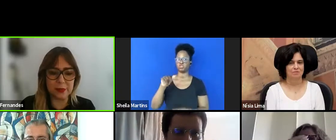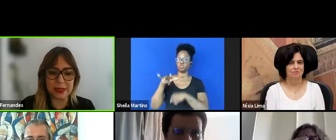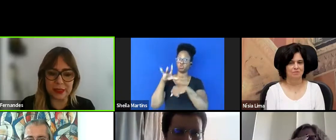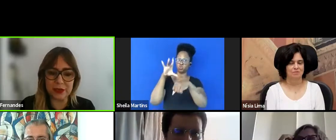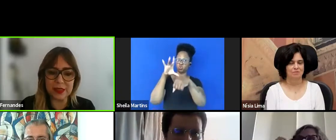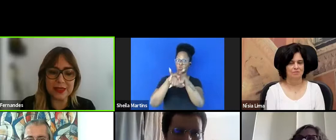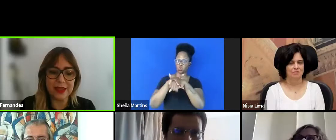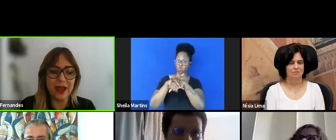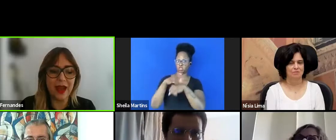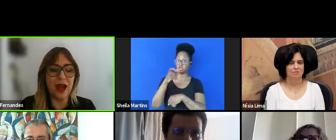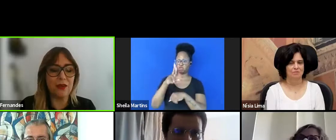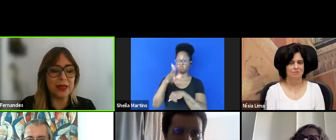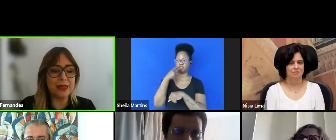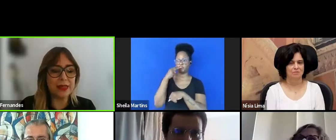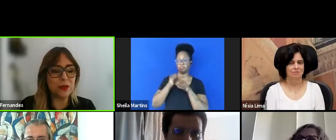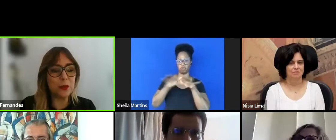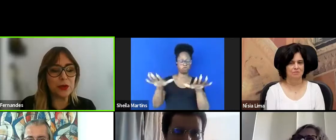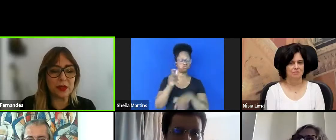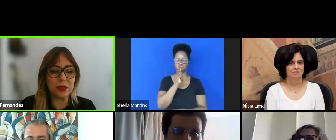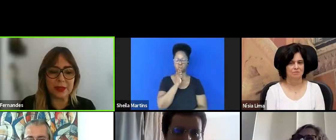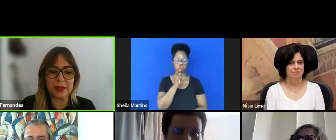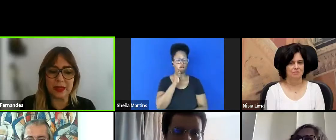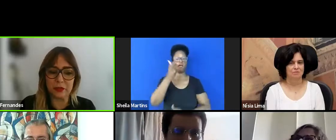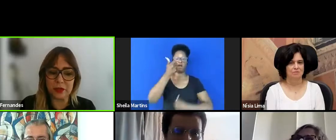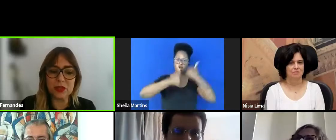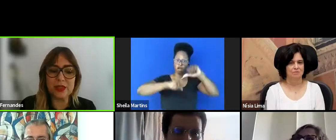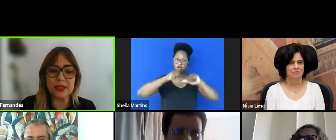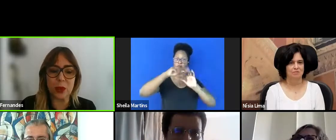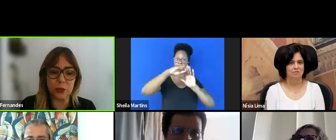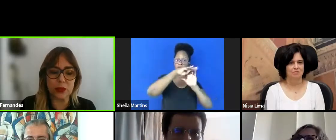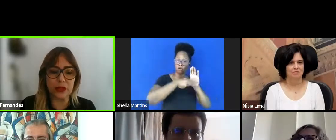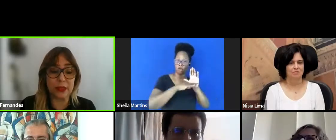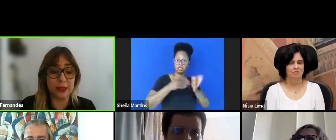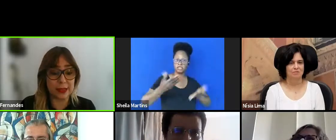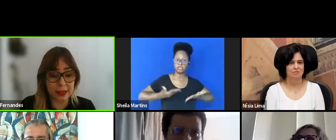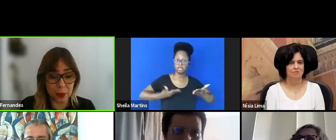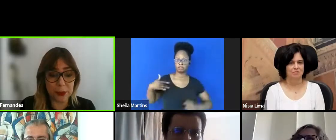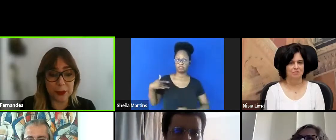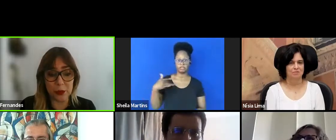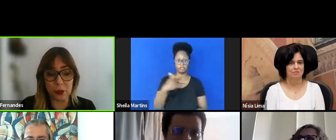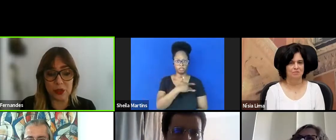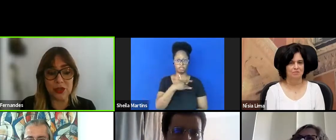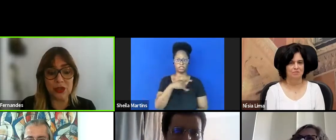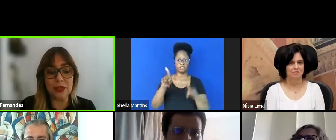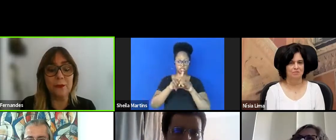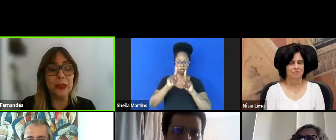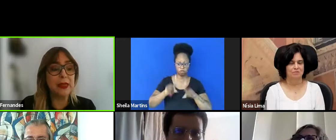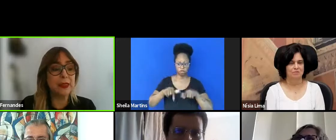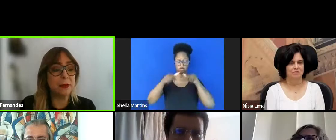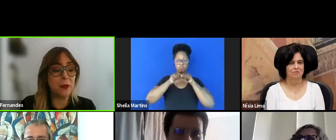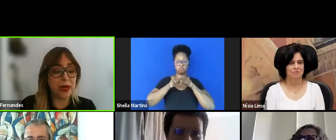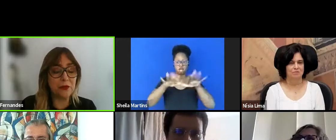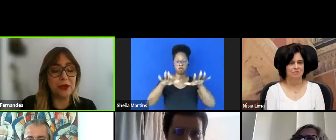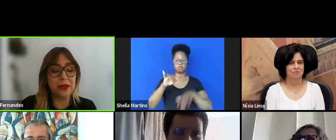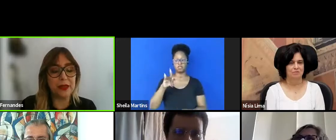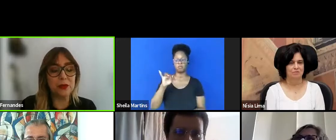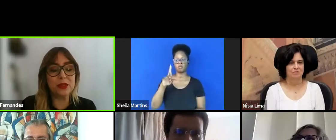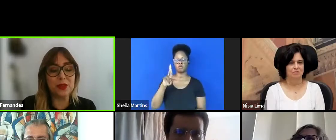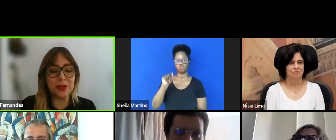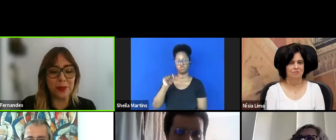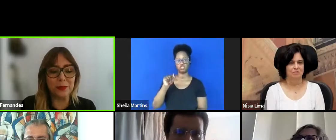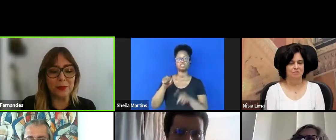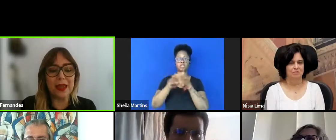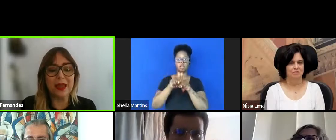não transmissíveis, avaliação de programas e serviços de saúde e transição epidemiológica, demográfica